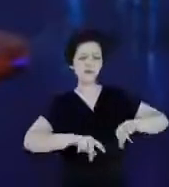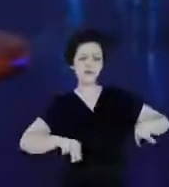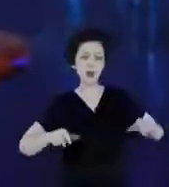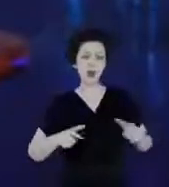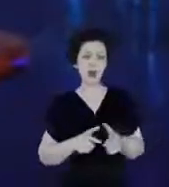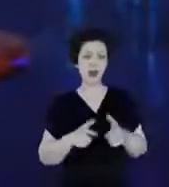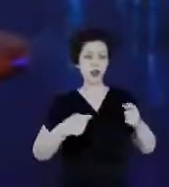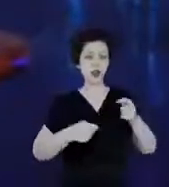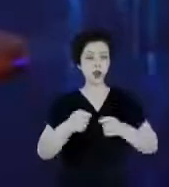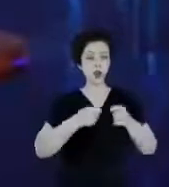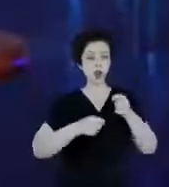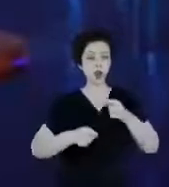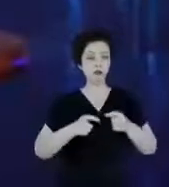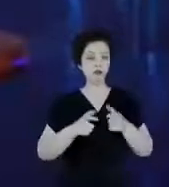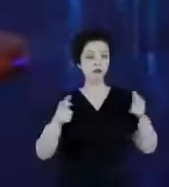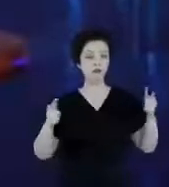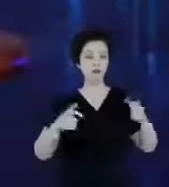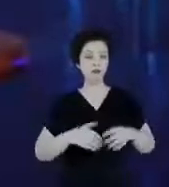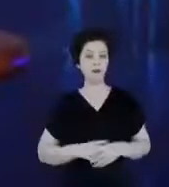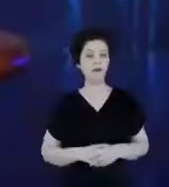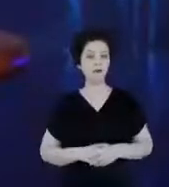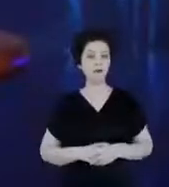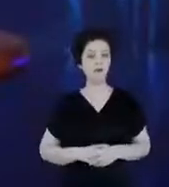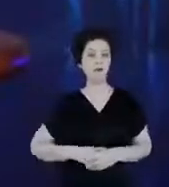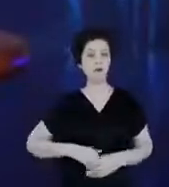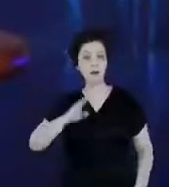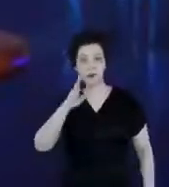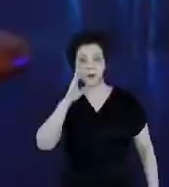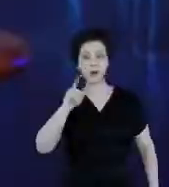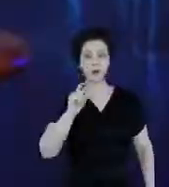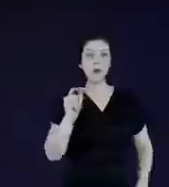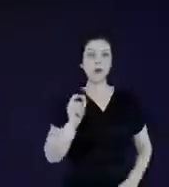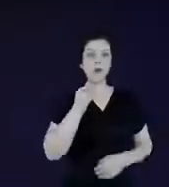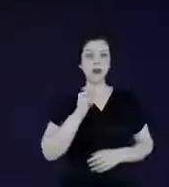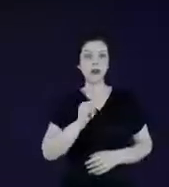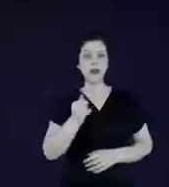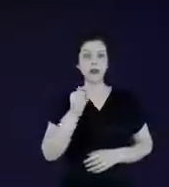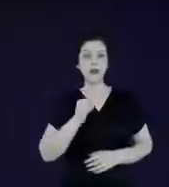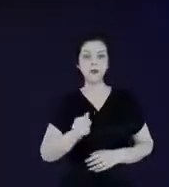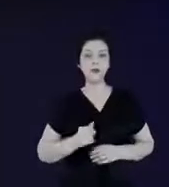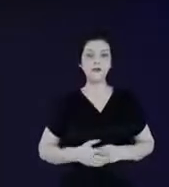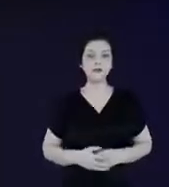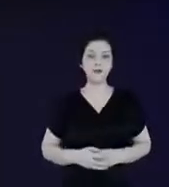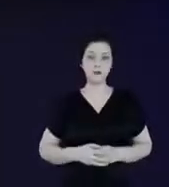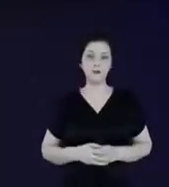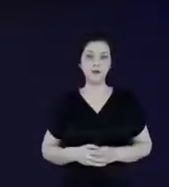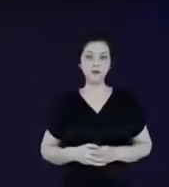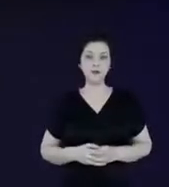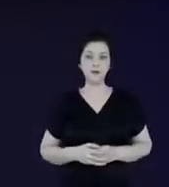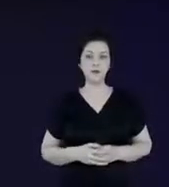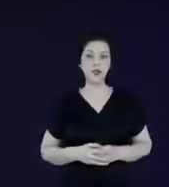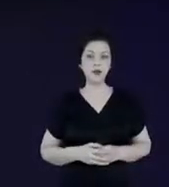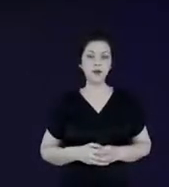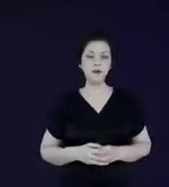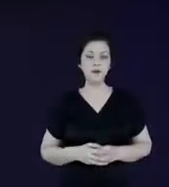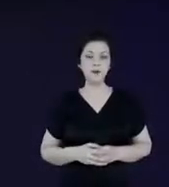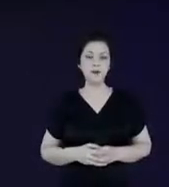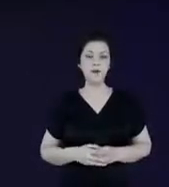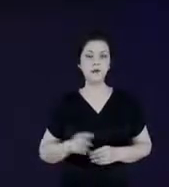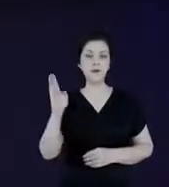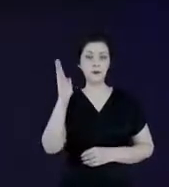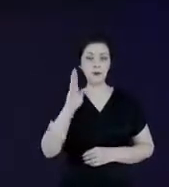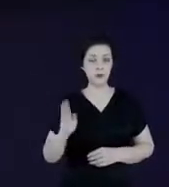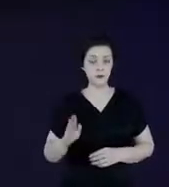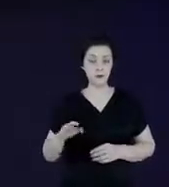econômico. E a base fundamental é a energia. O fator competitivo que o Brasil tem, além dos brasileiros,